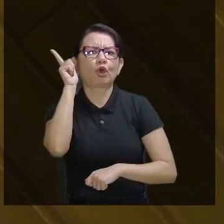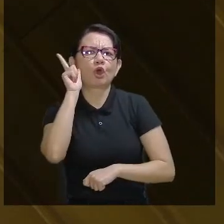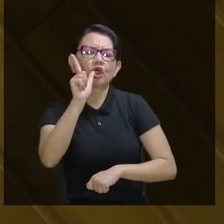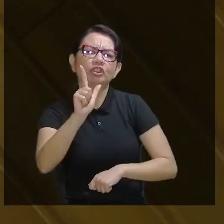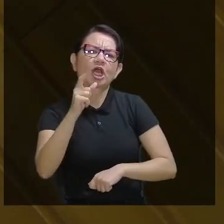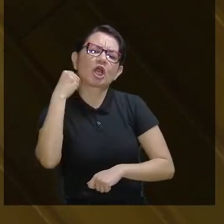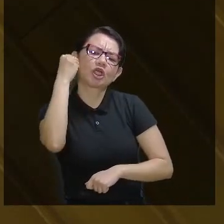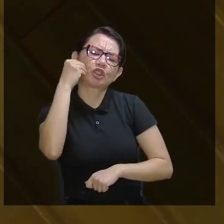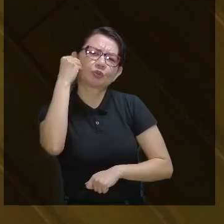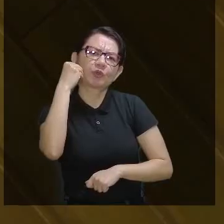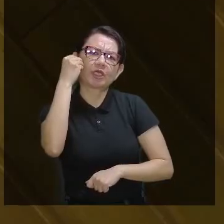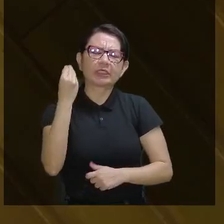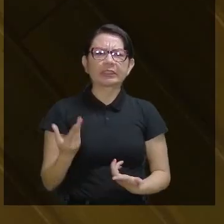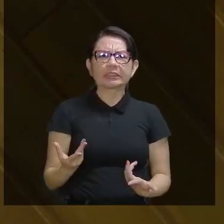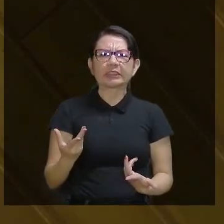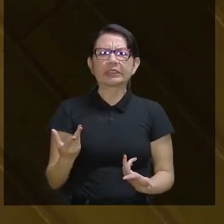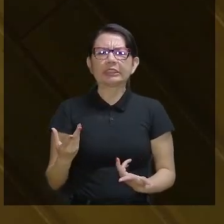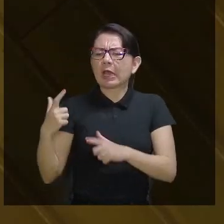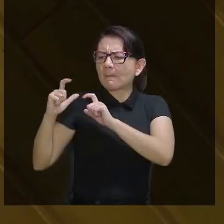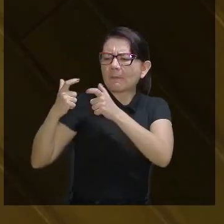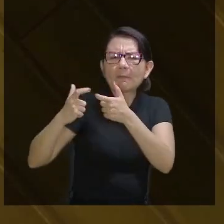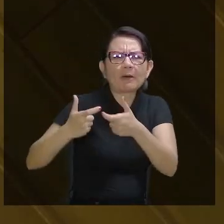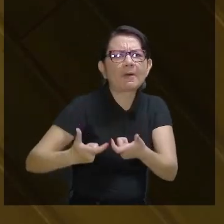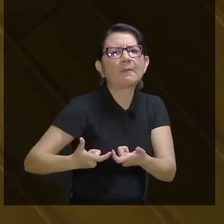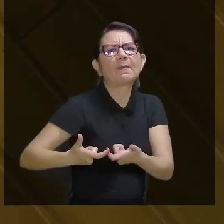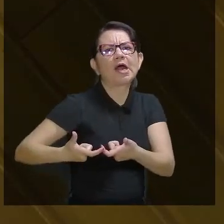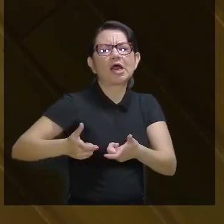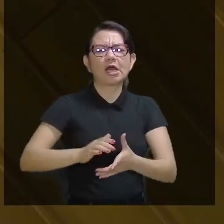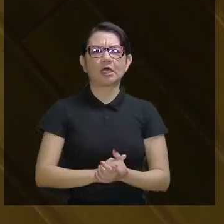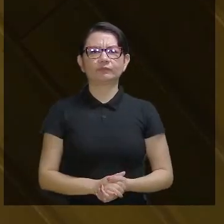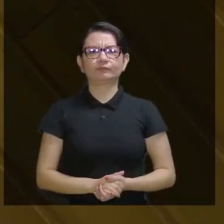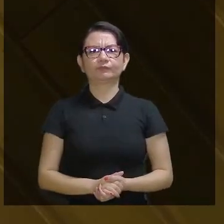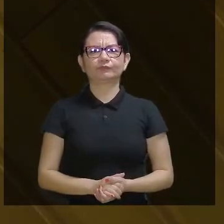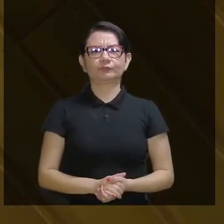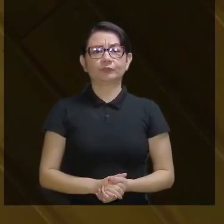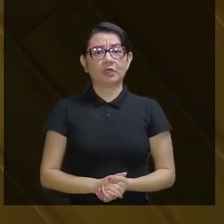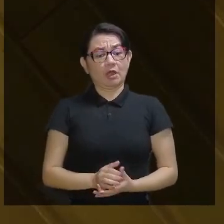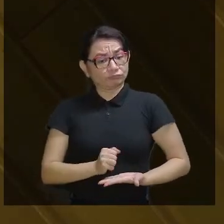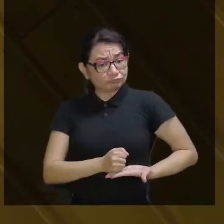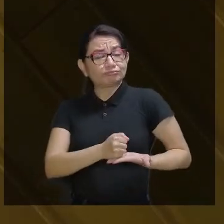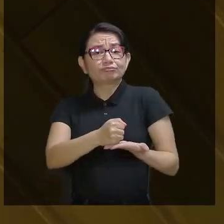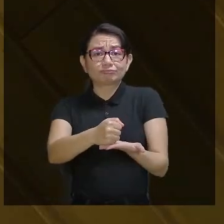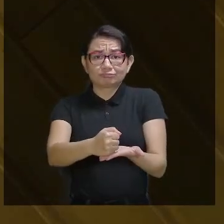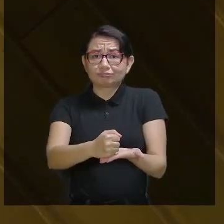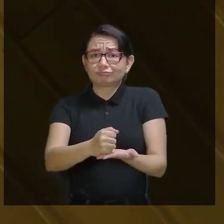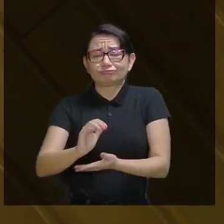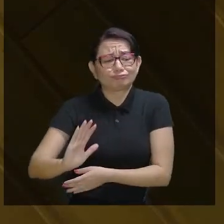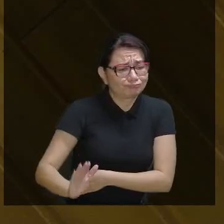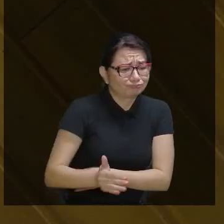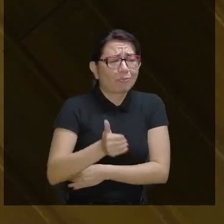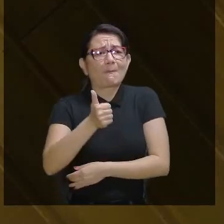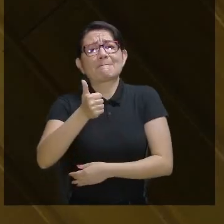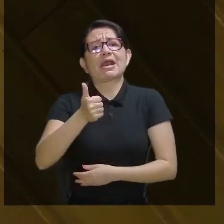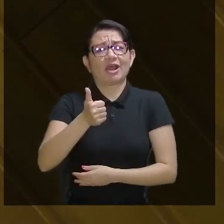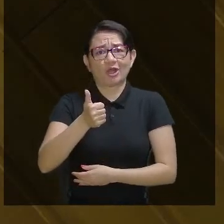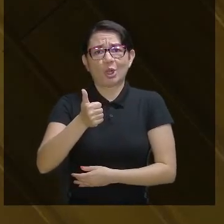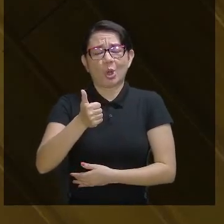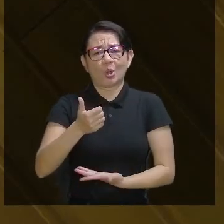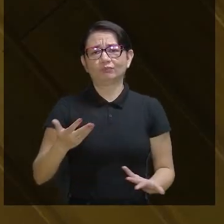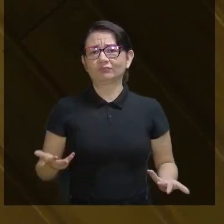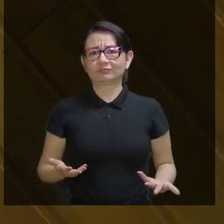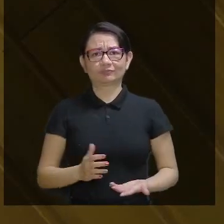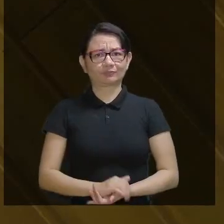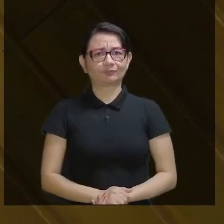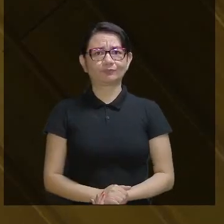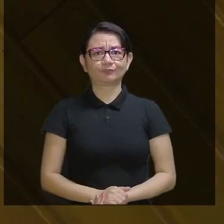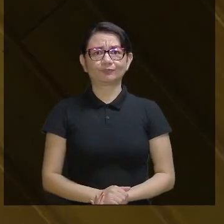sua experiência, com as suas vivências, ele contribua, é a melhor coisa do mundo.